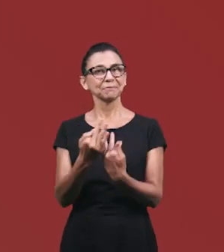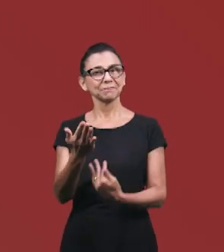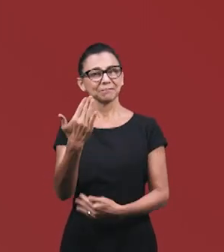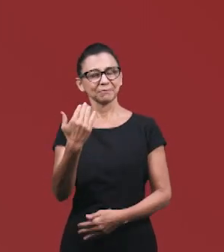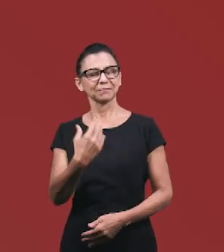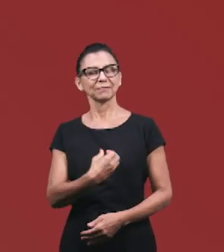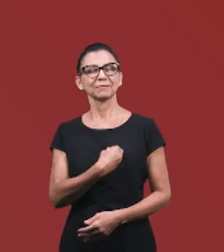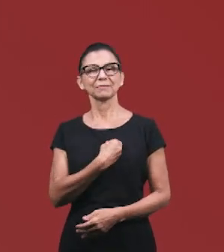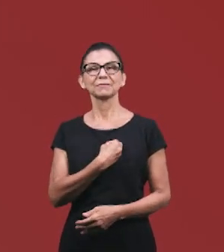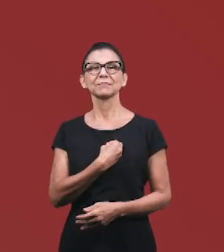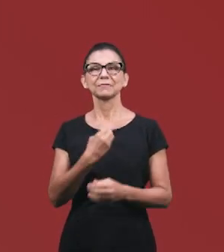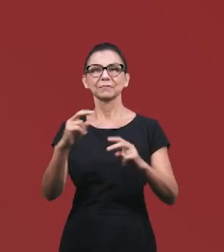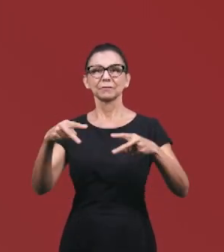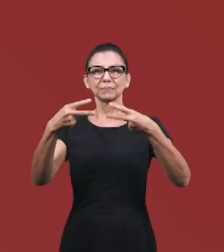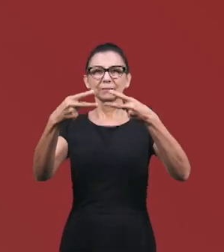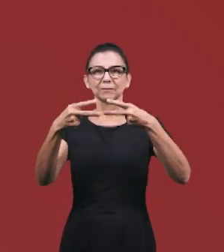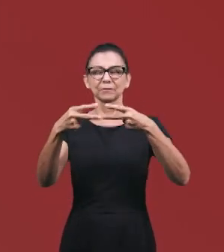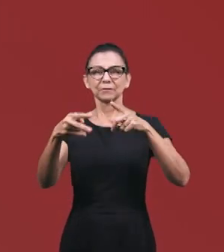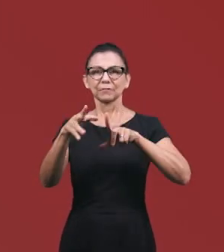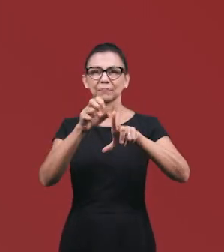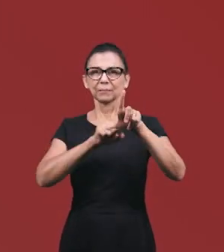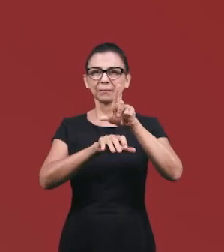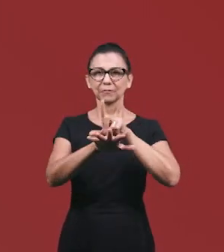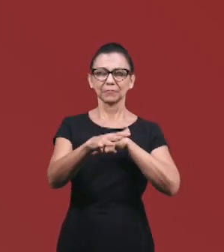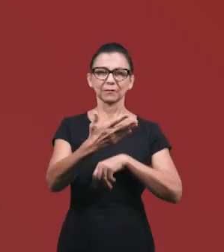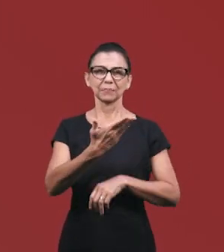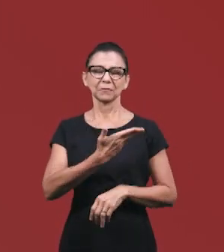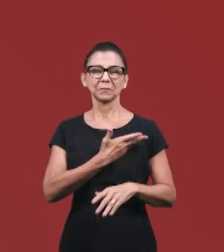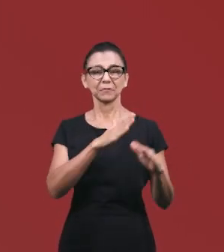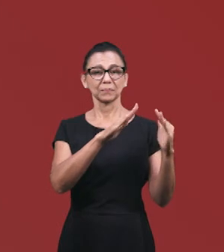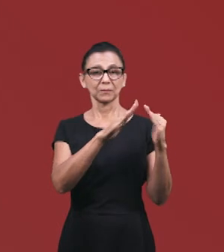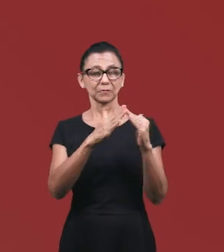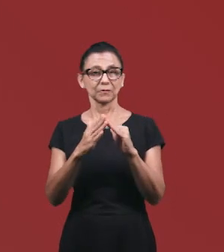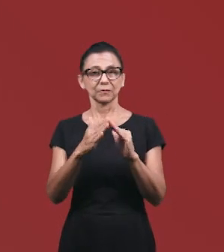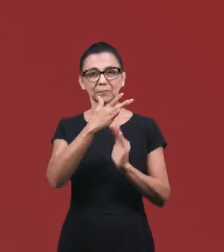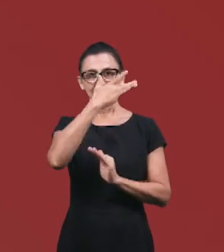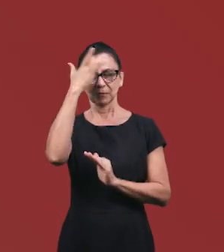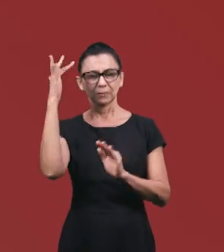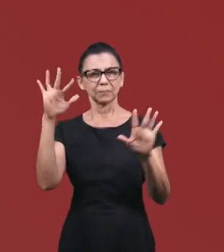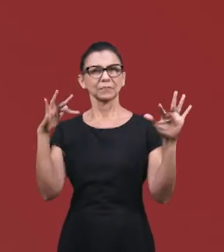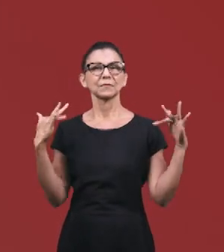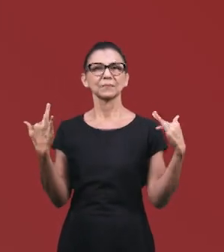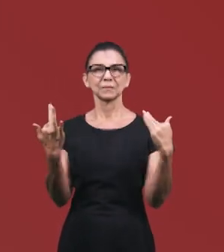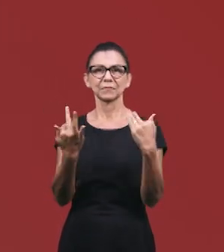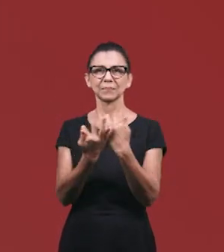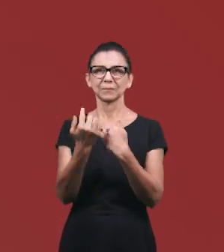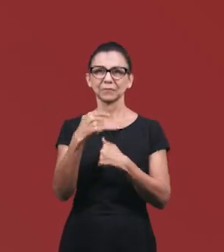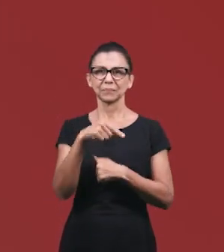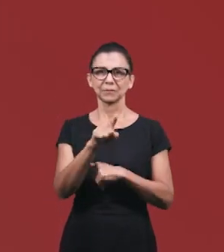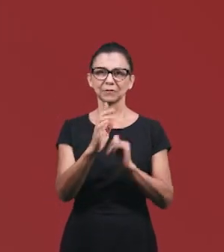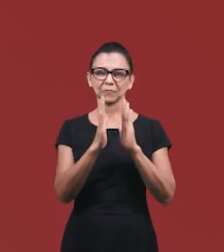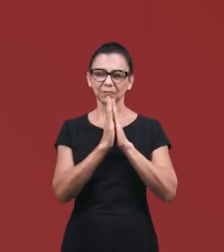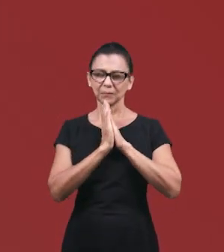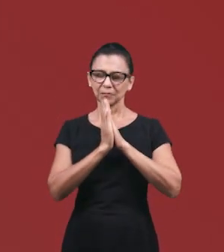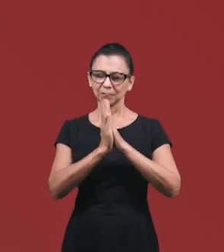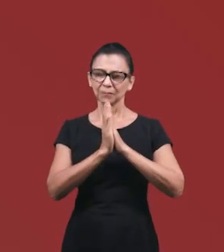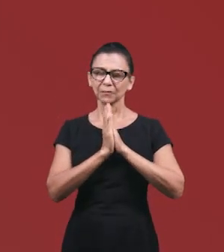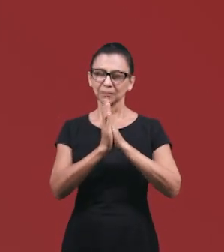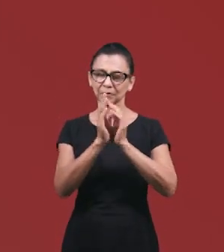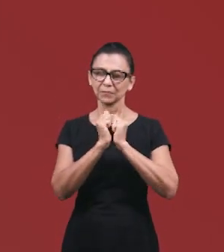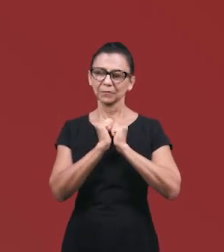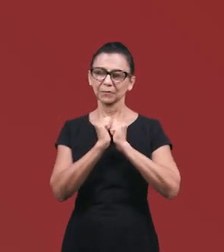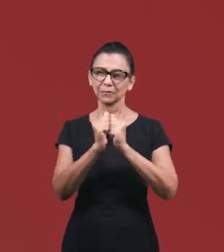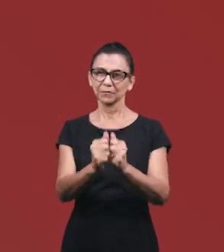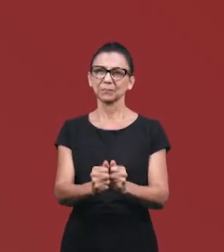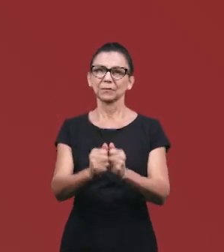sua família para participarem. Compartilhe esse link, passe para amigos, vizinhos, parentes, pessoas por quem você